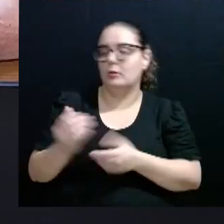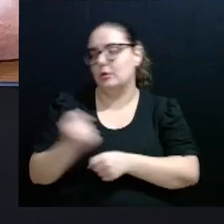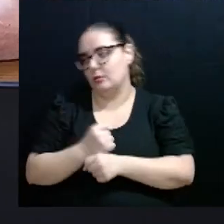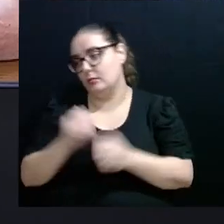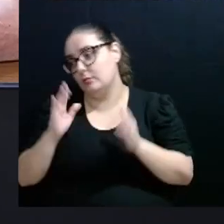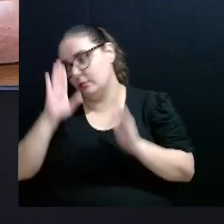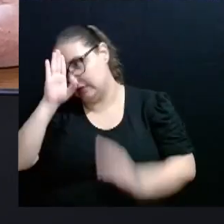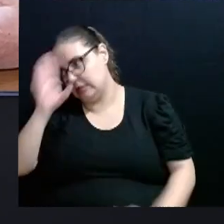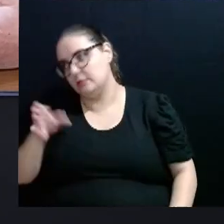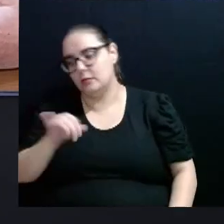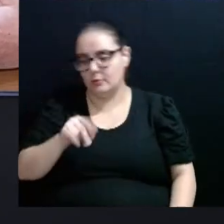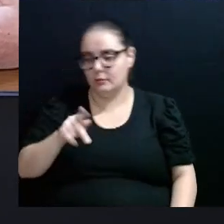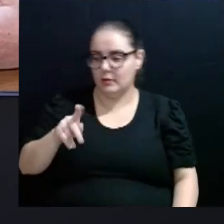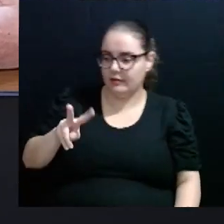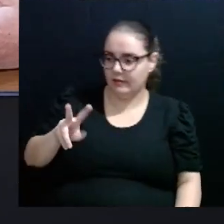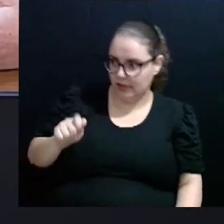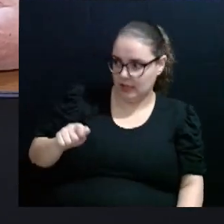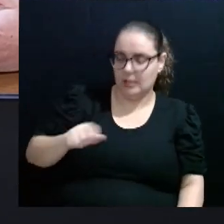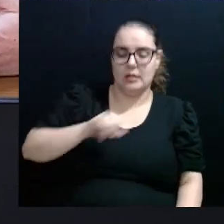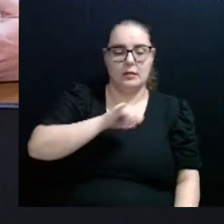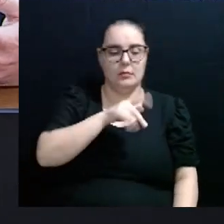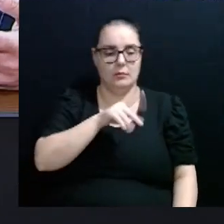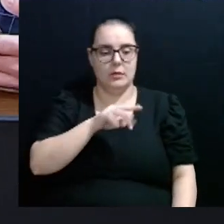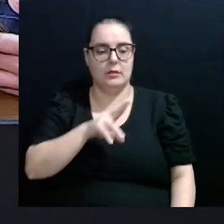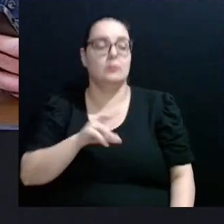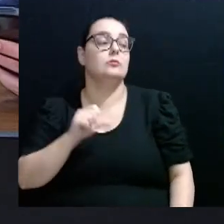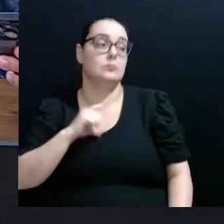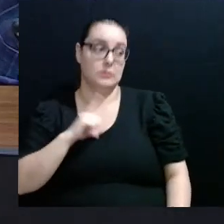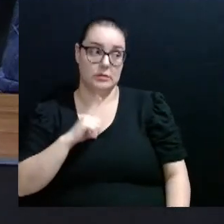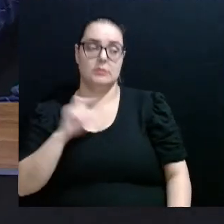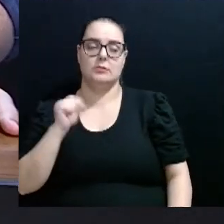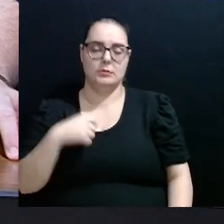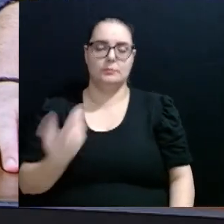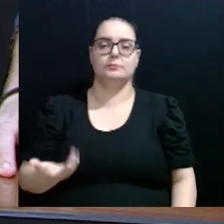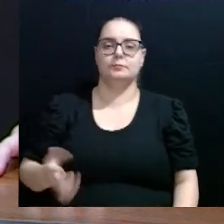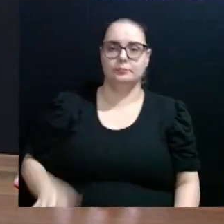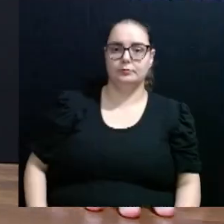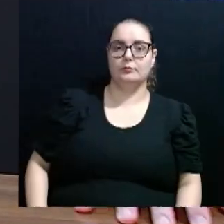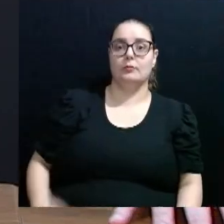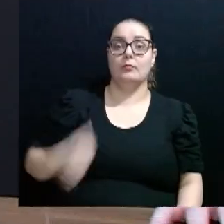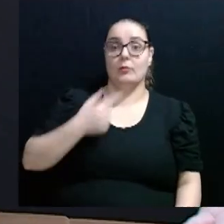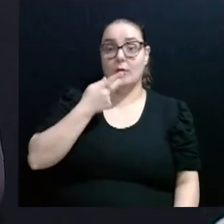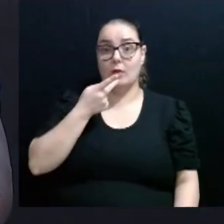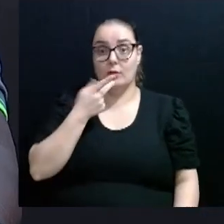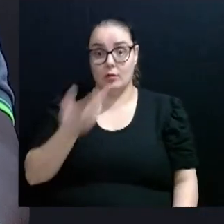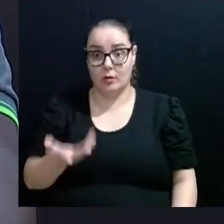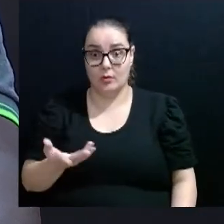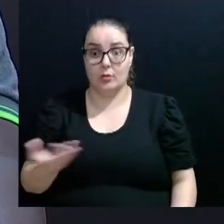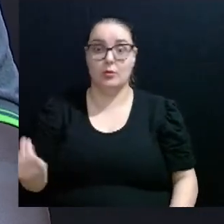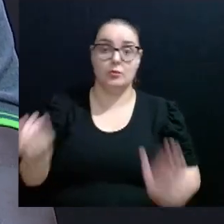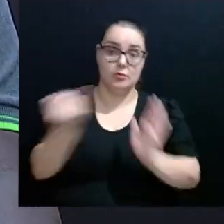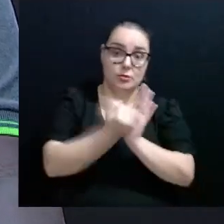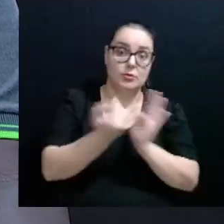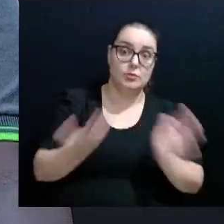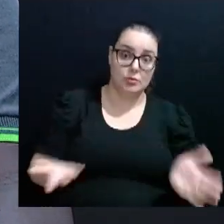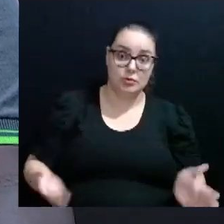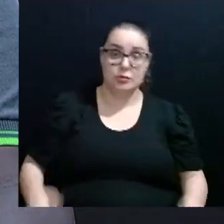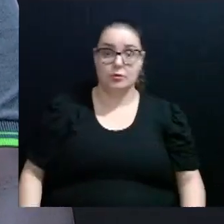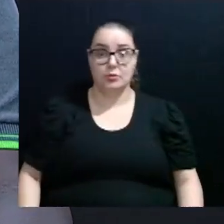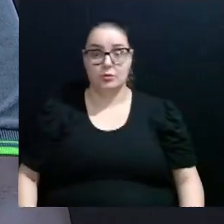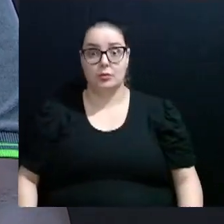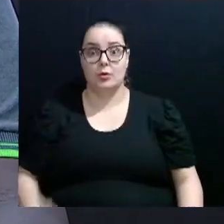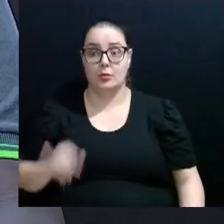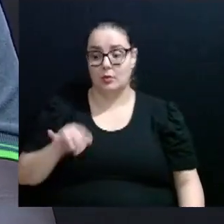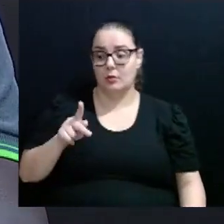IPTU? Tenho sim. Olha, nós estamos falando aqui, né, dos impostos, né, o IPVA,